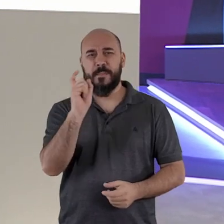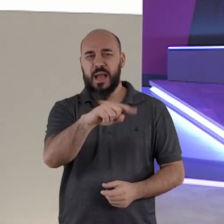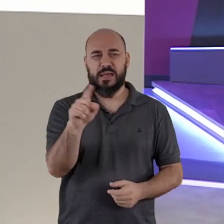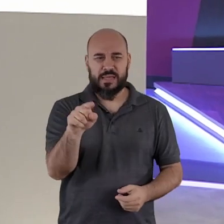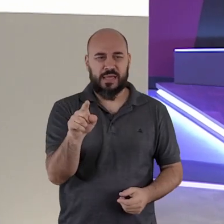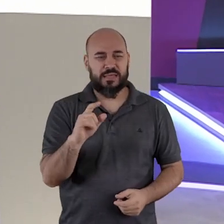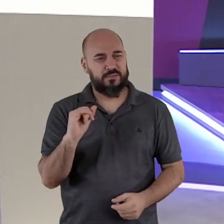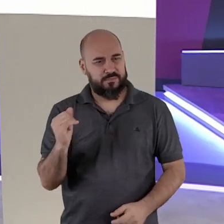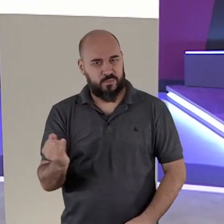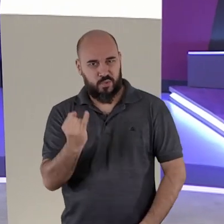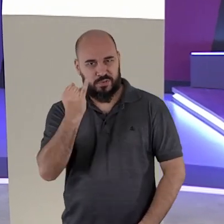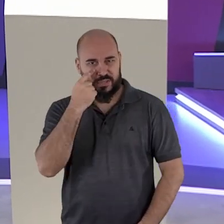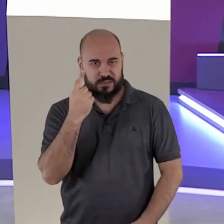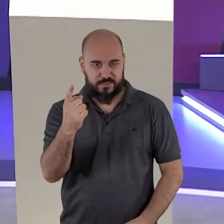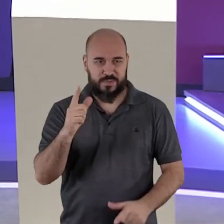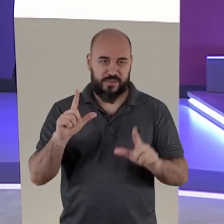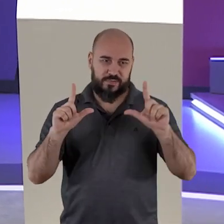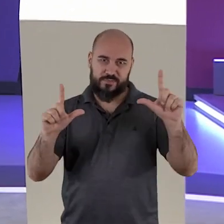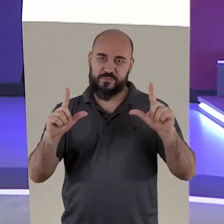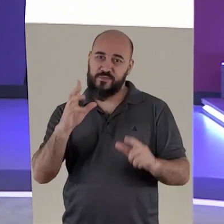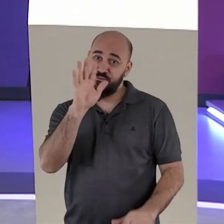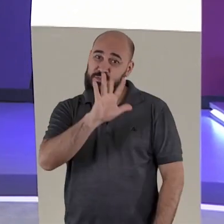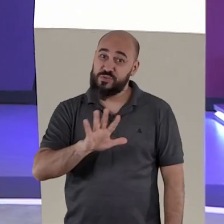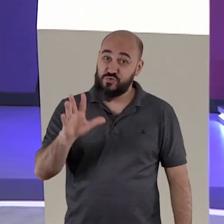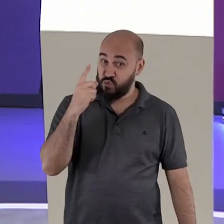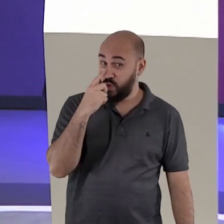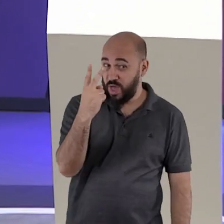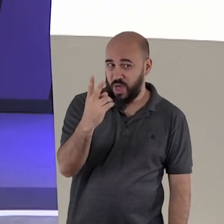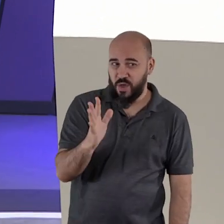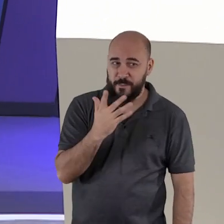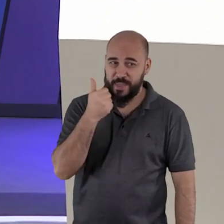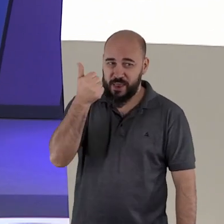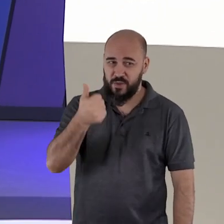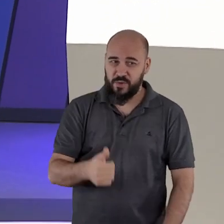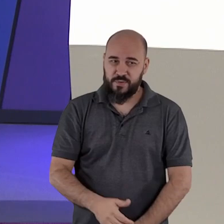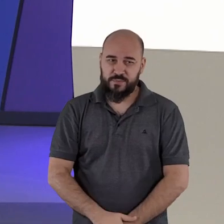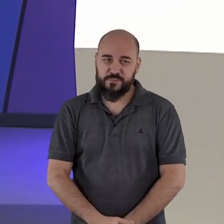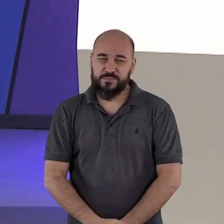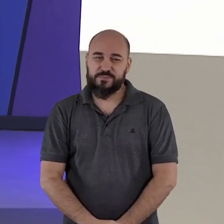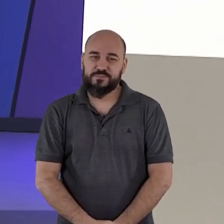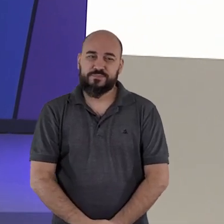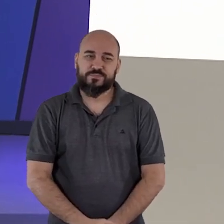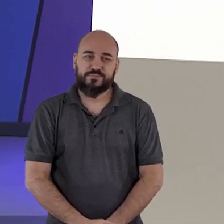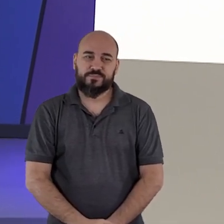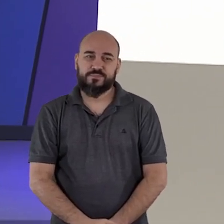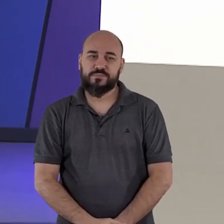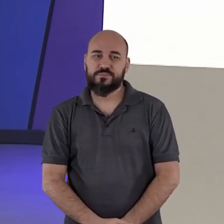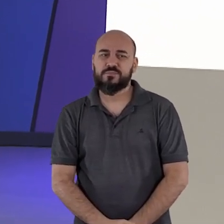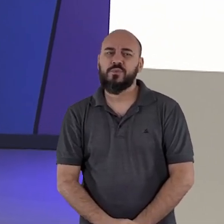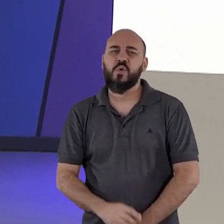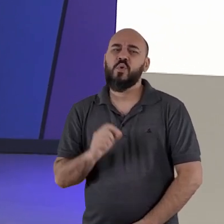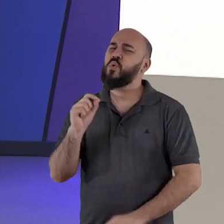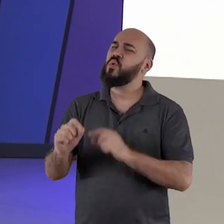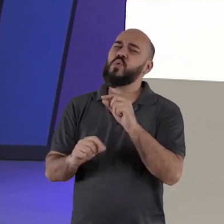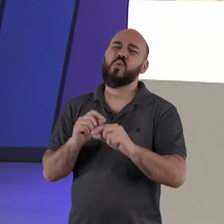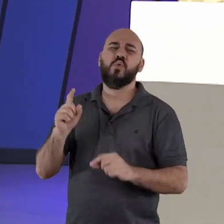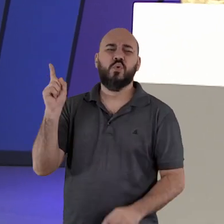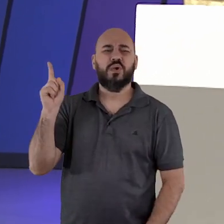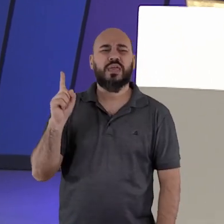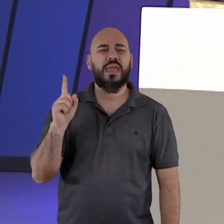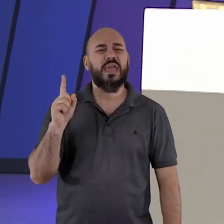importantes para a nossa compreensão e o nosso entendimento, que tem a ver com esses dados